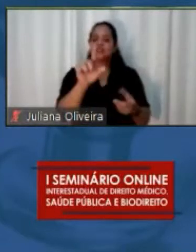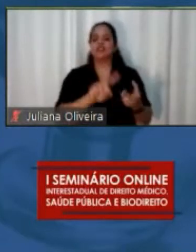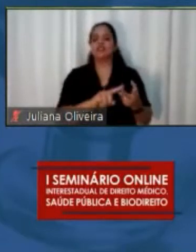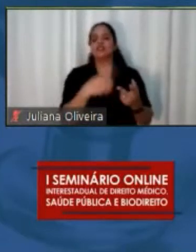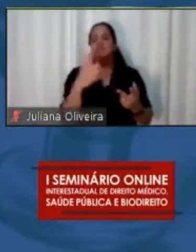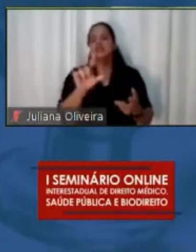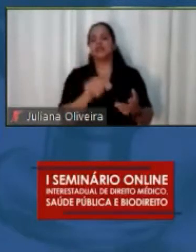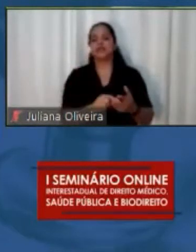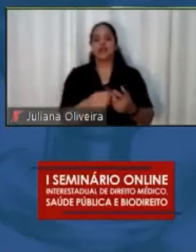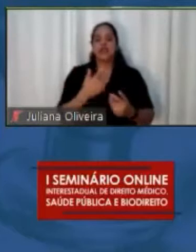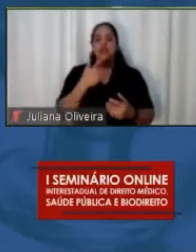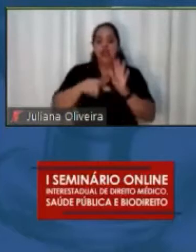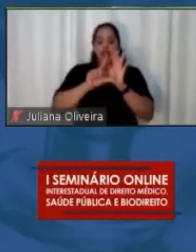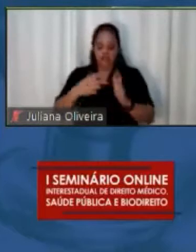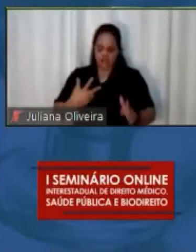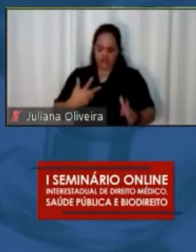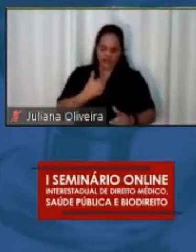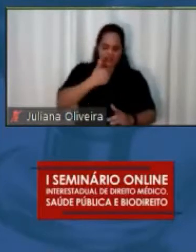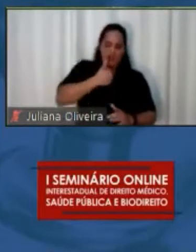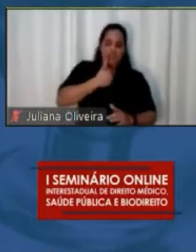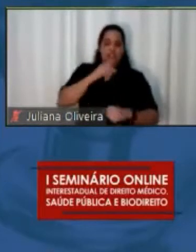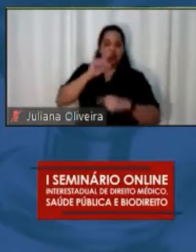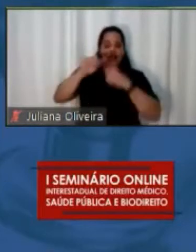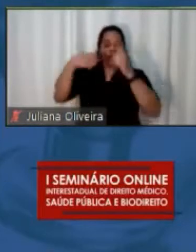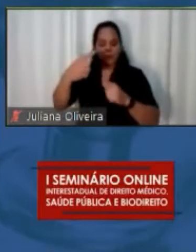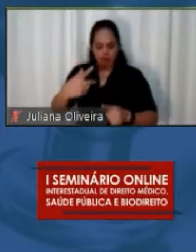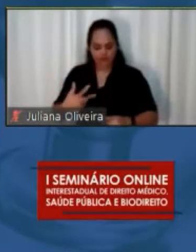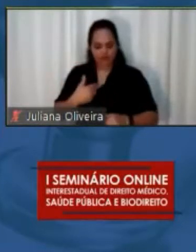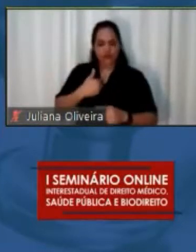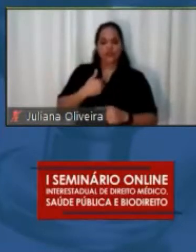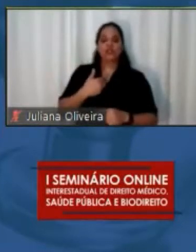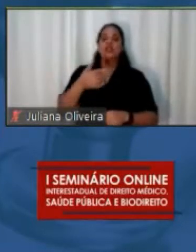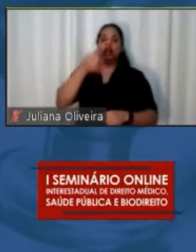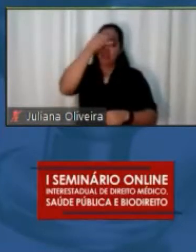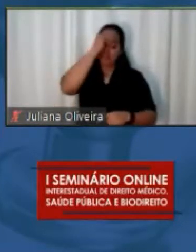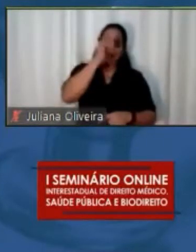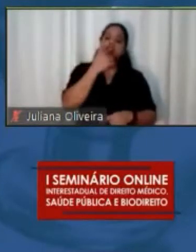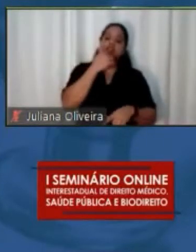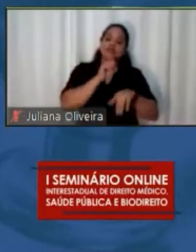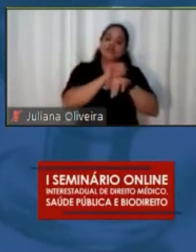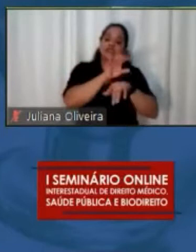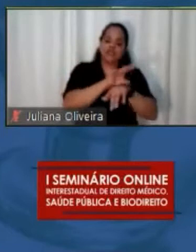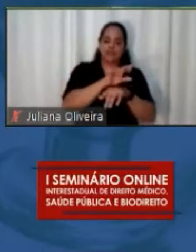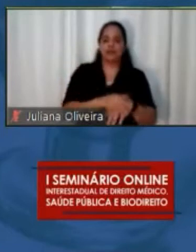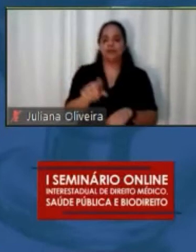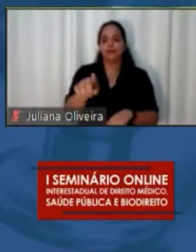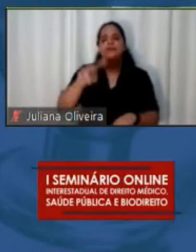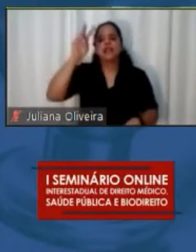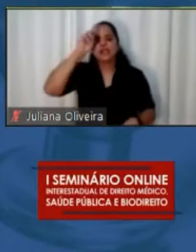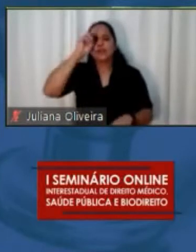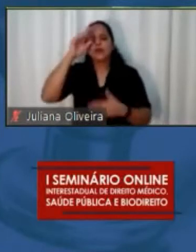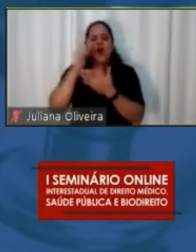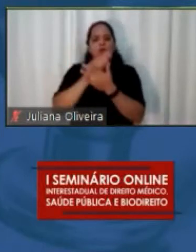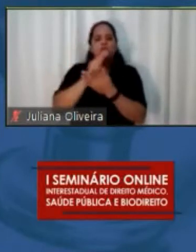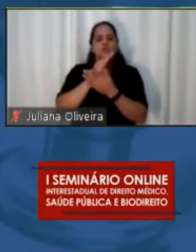sangue. E agora, me lembrando aqui de trauma, eu me lembrei que há uns anos atrás eu tive no Hospital Souza Aguiar, no Rio